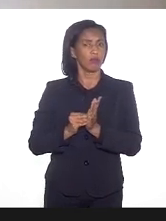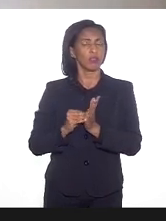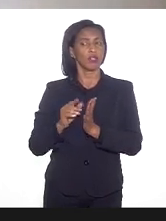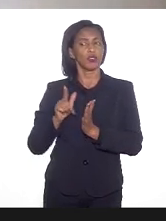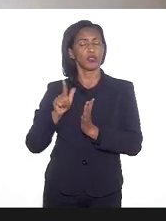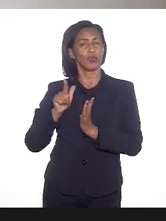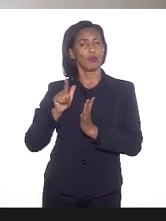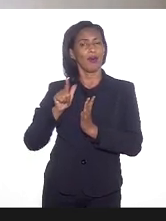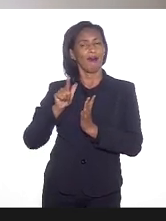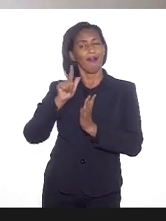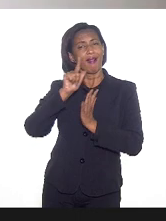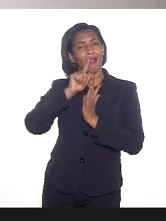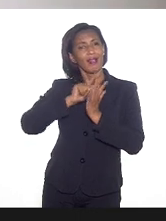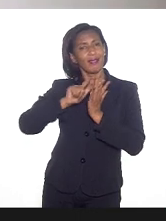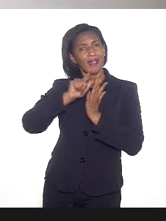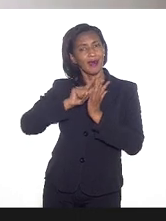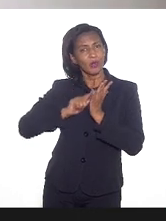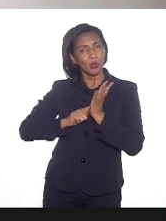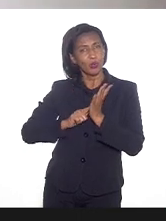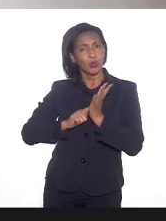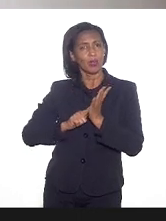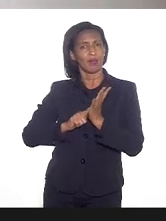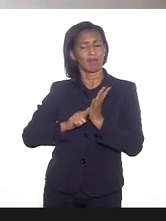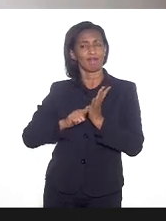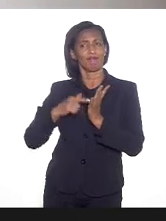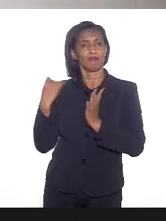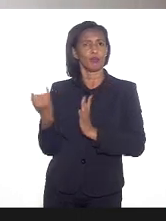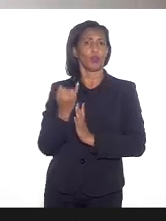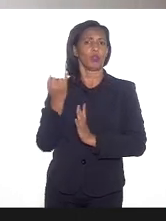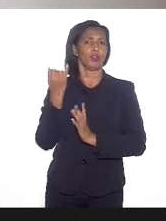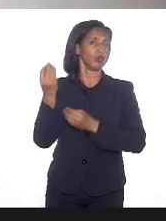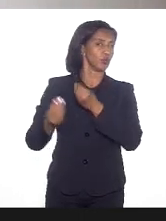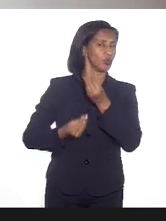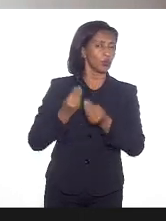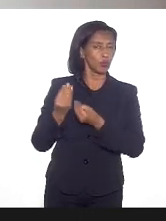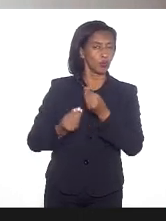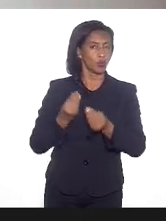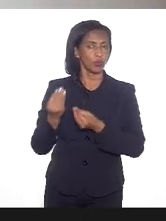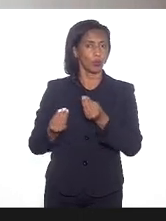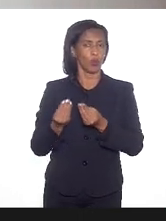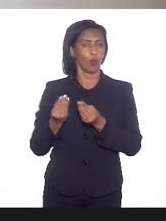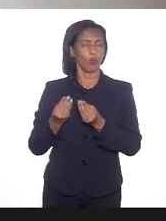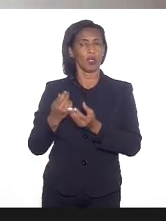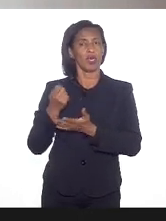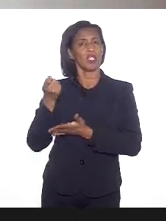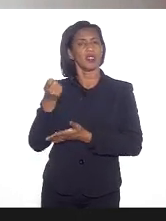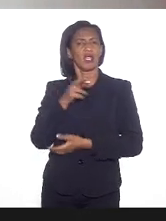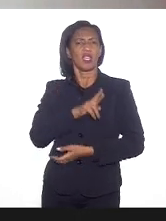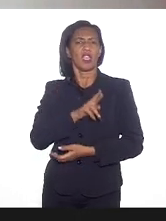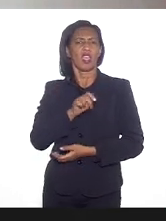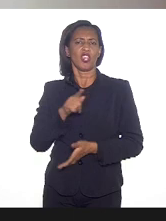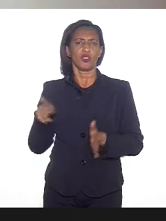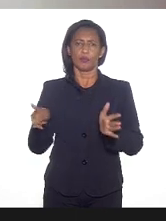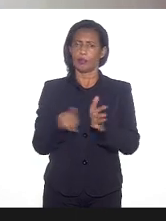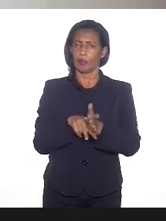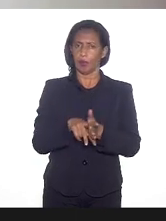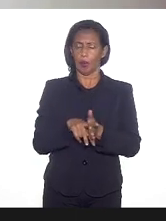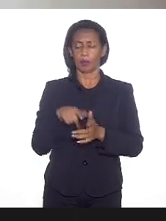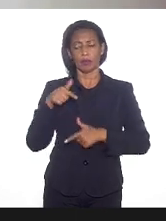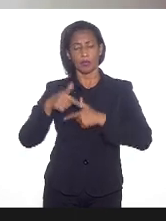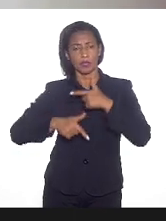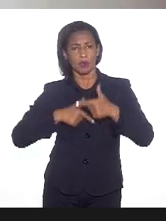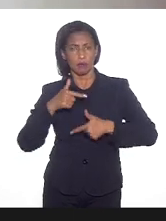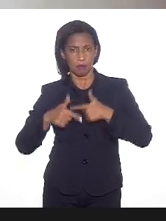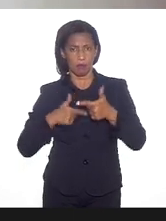farta, de uma compreensão técnica de como funcionam esses regimes próprios. Então, esse trabalho que a